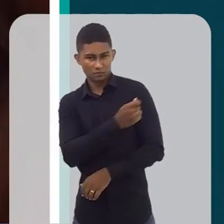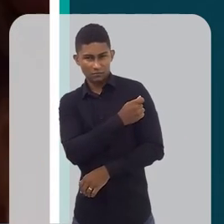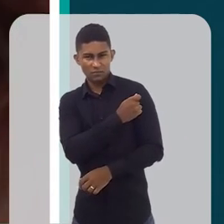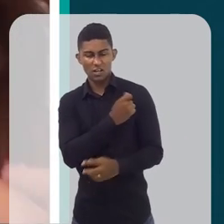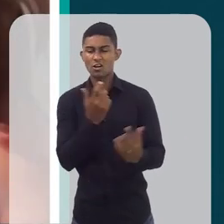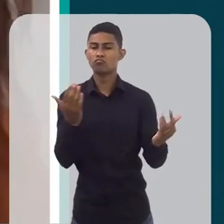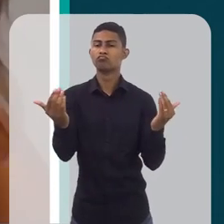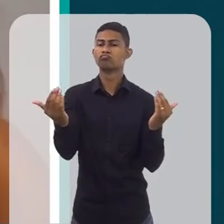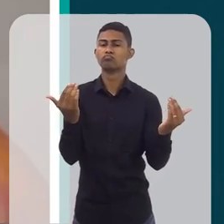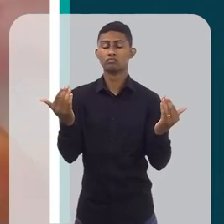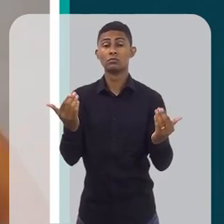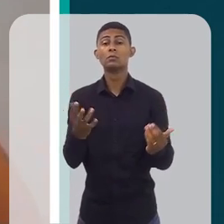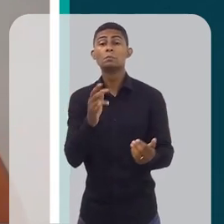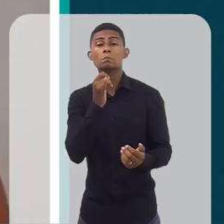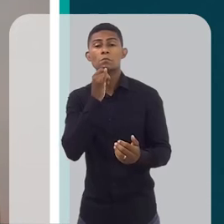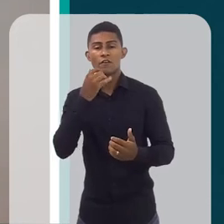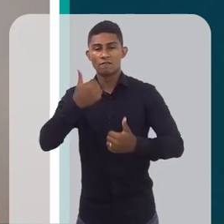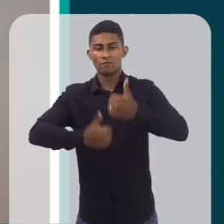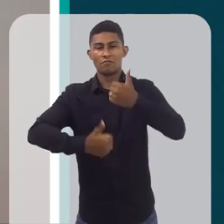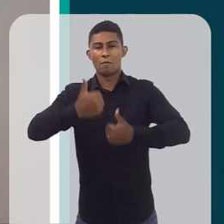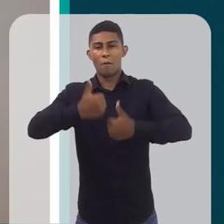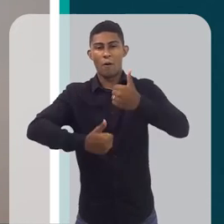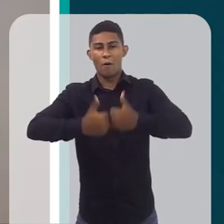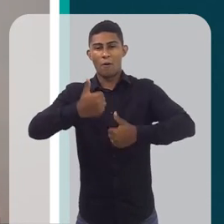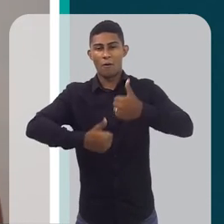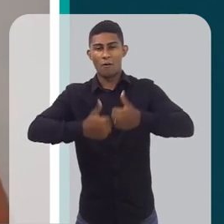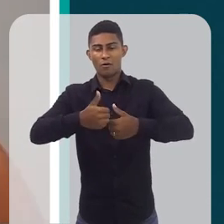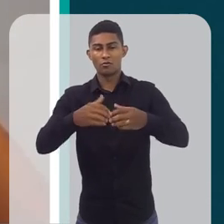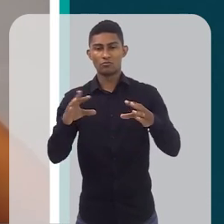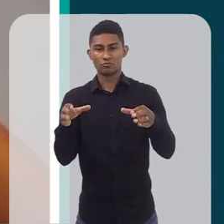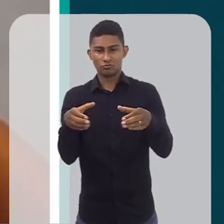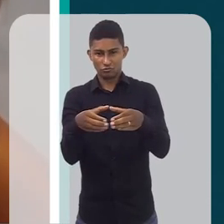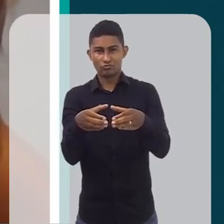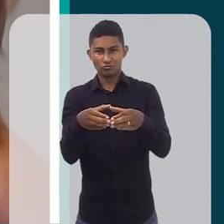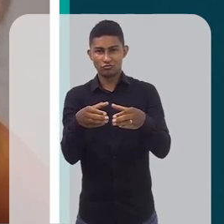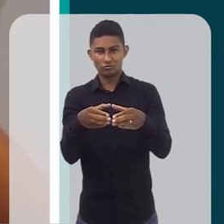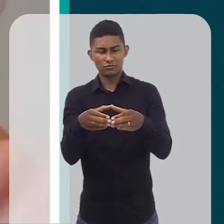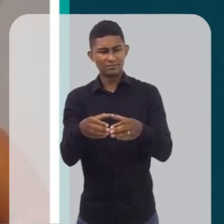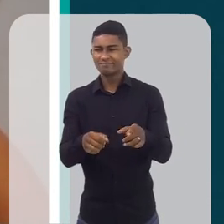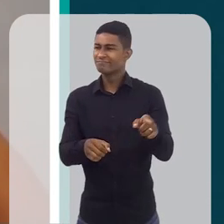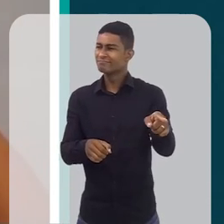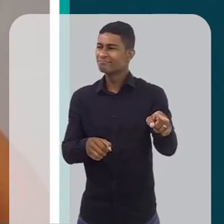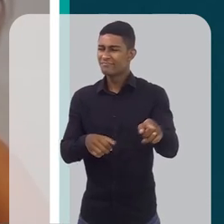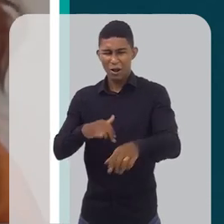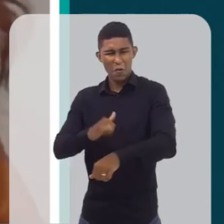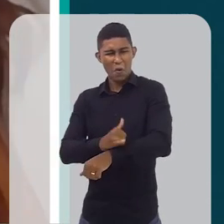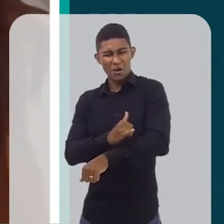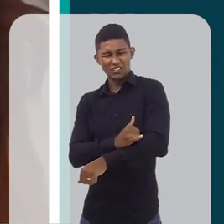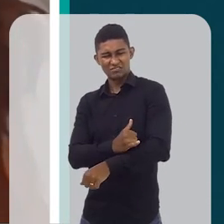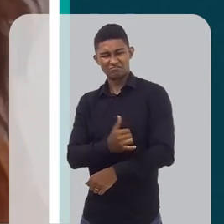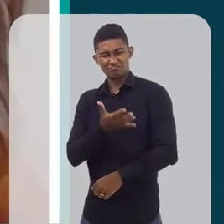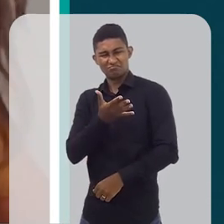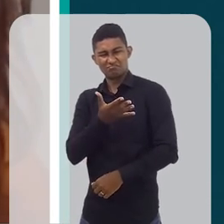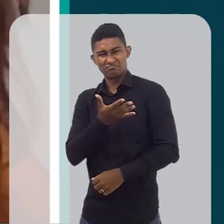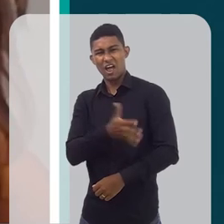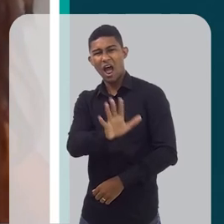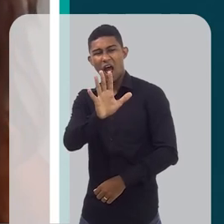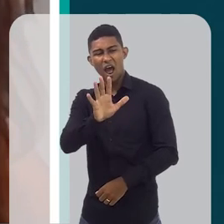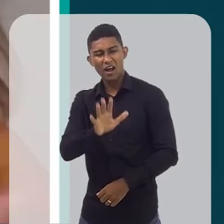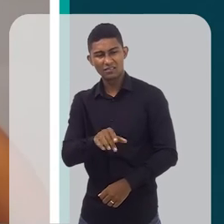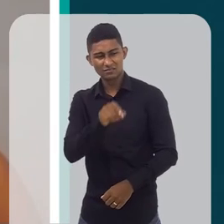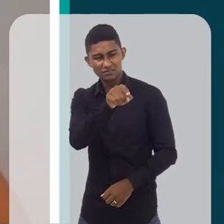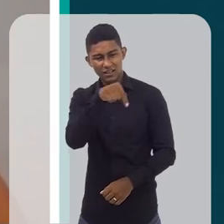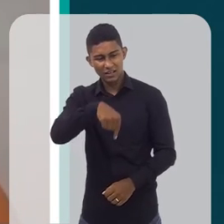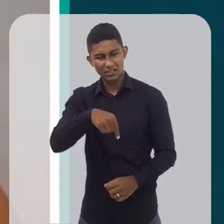aí vão jogar bola num time de futebol, aí ninguém quer aquele menino que é gordinho, aí vai escolher